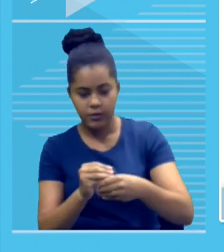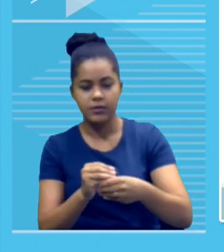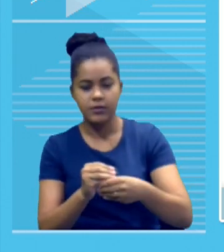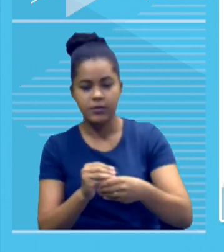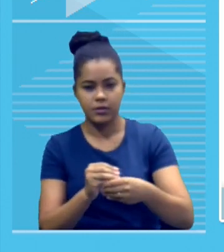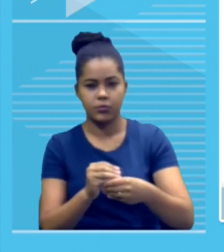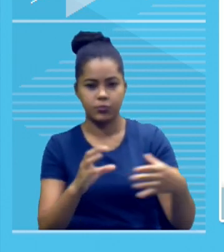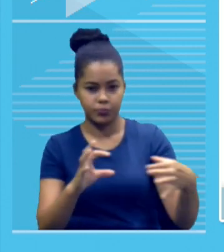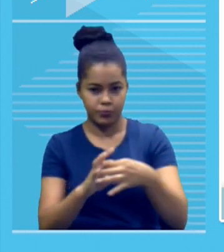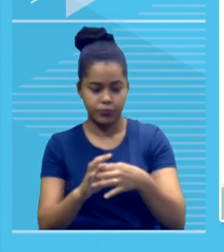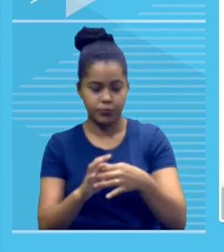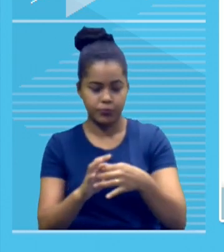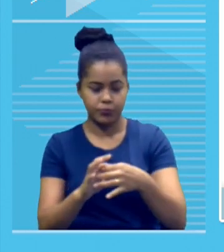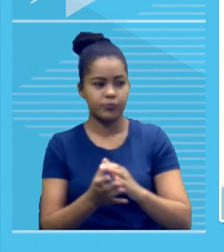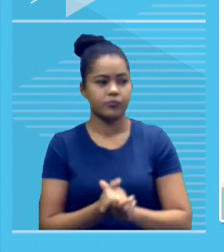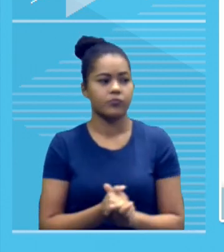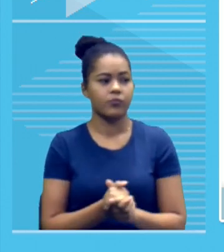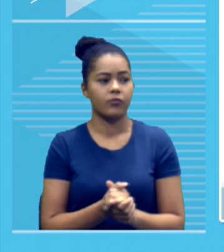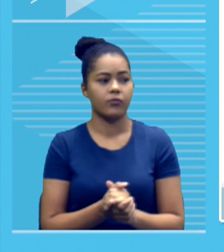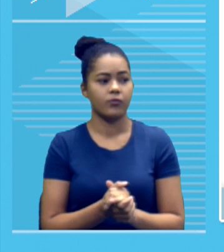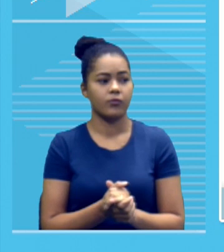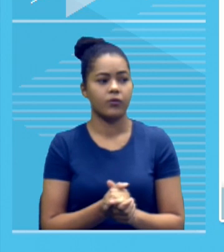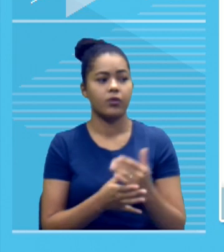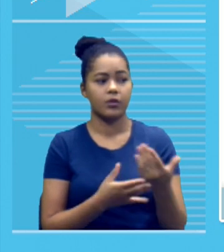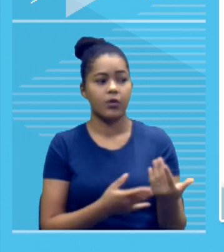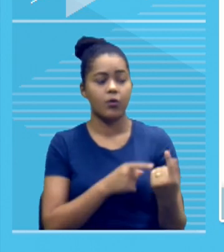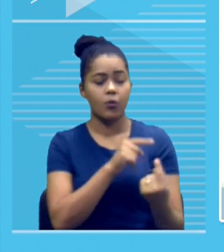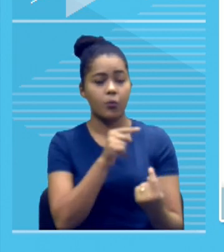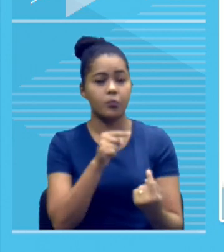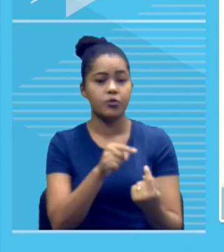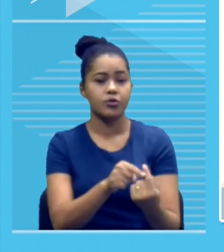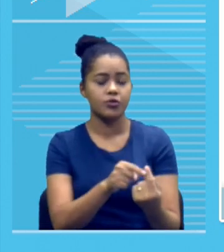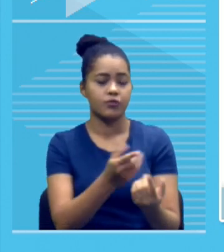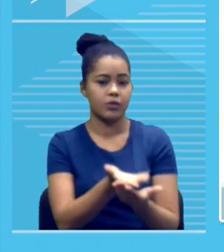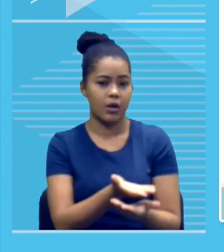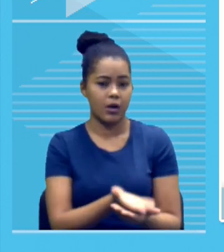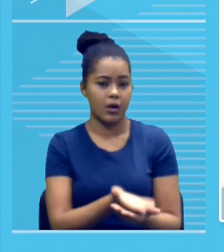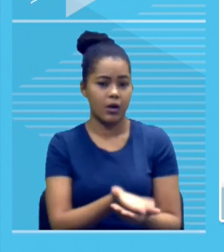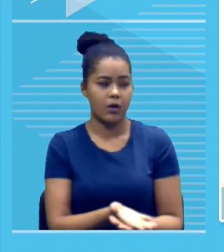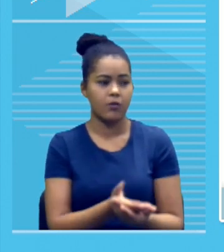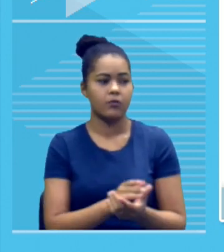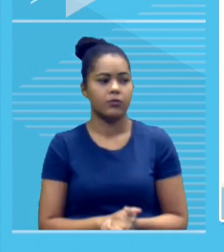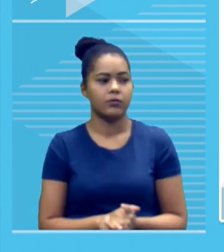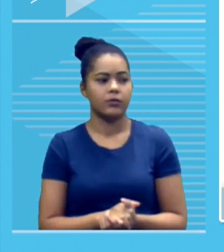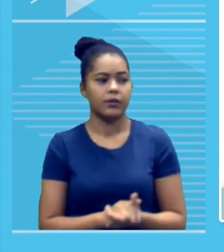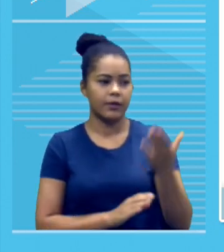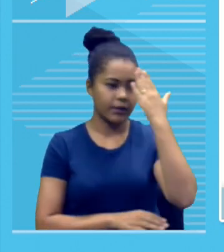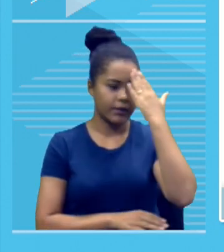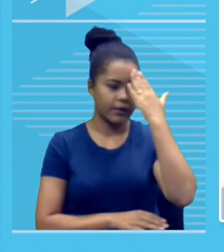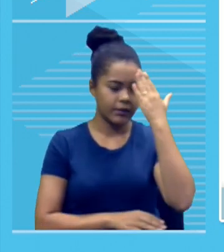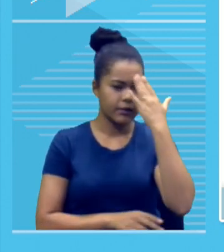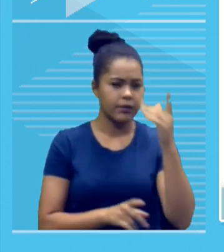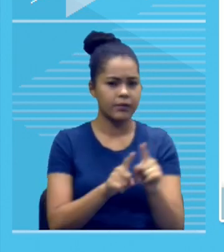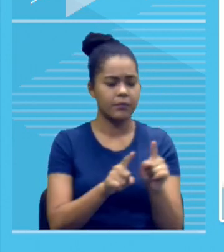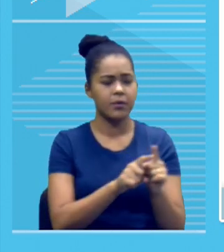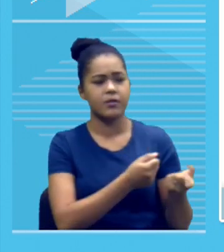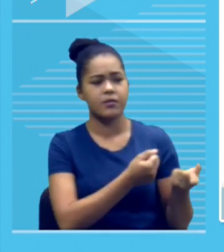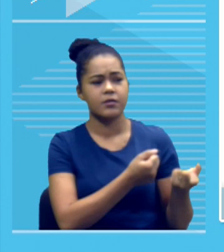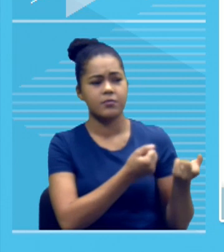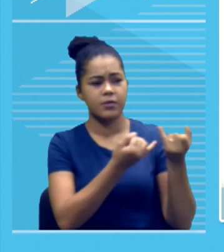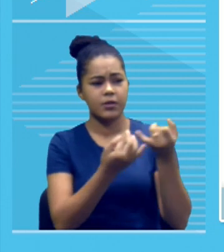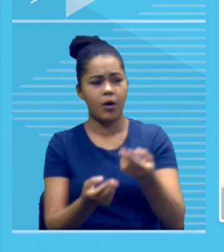O objetivo, nós vamos identificar e explicar a utilização das reações orgânicas em nosso